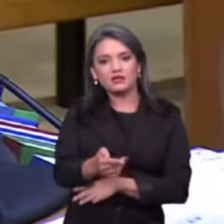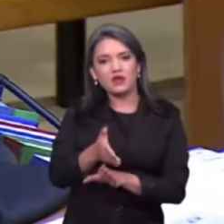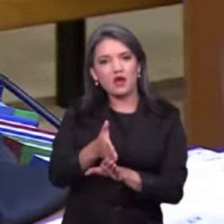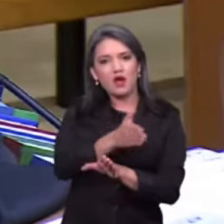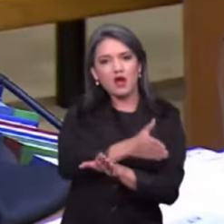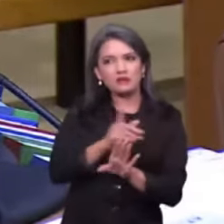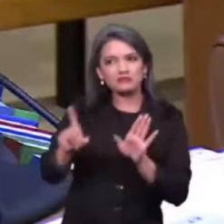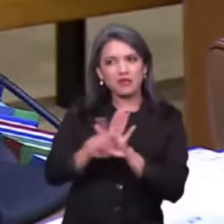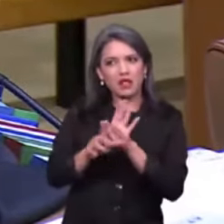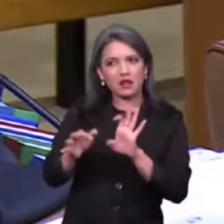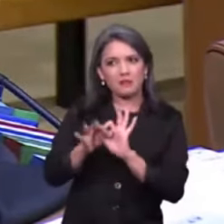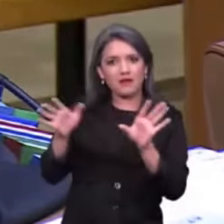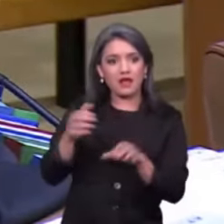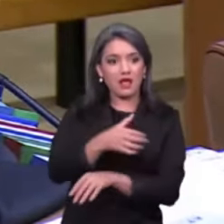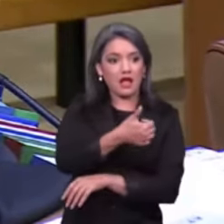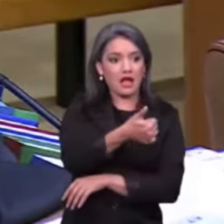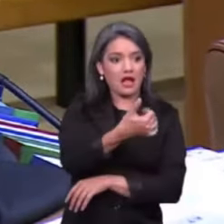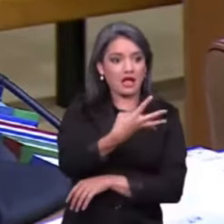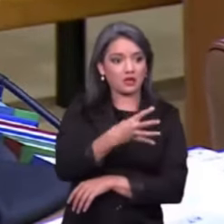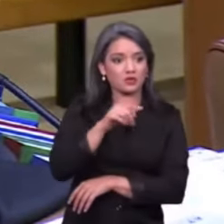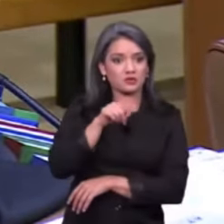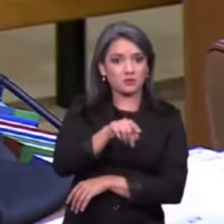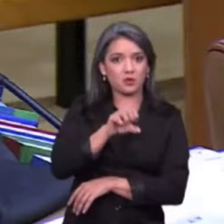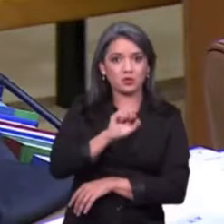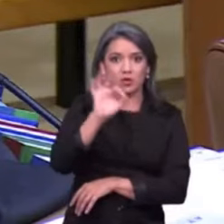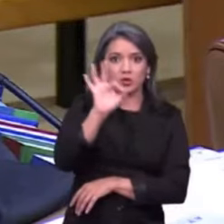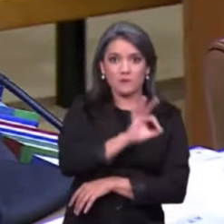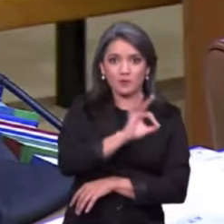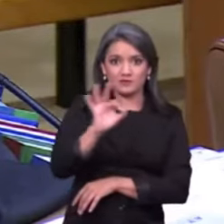14,8% da população com 15 anos